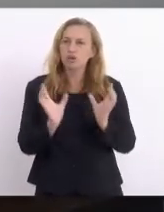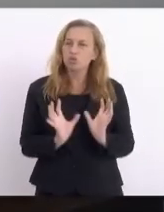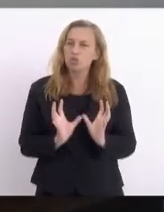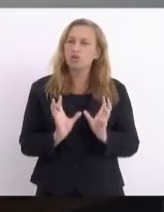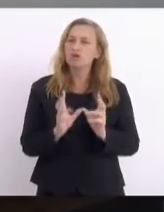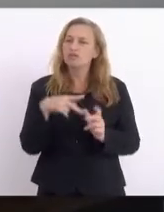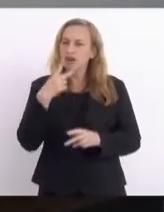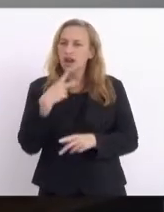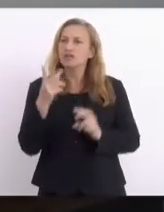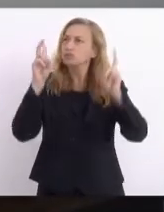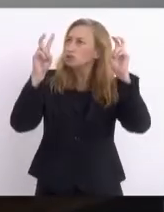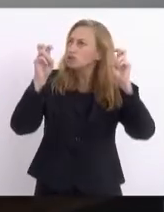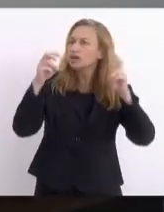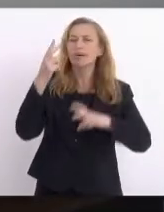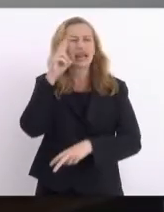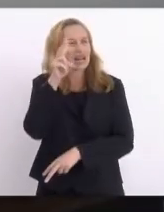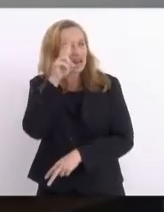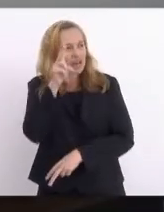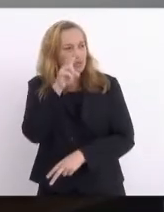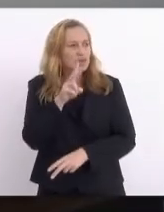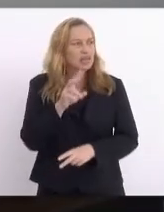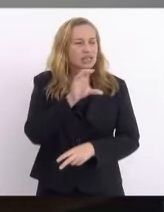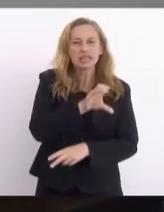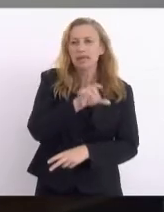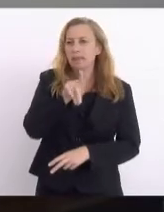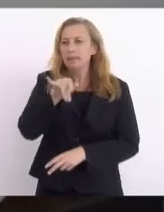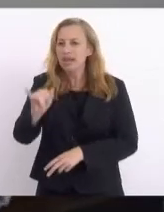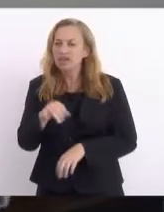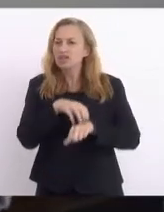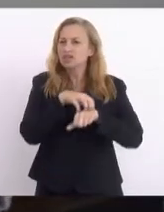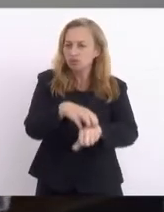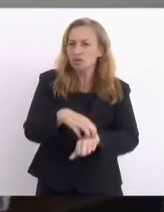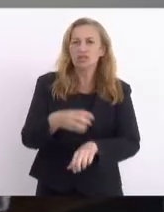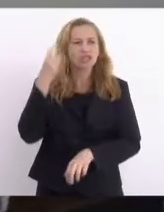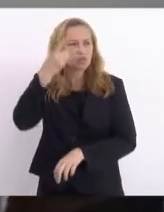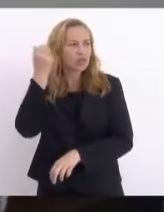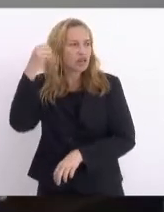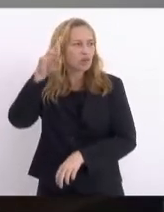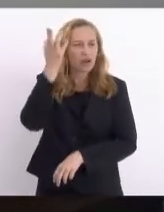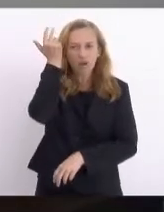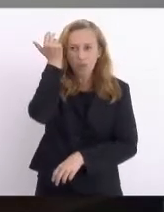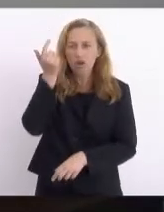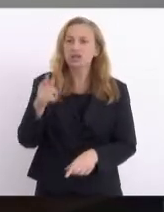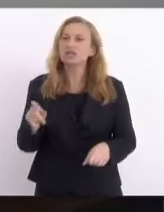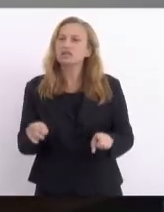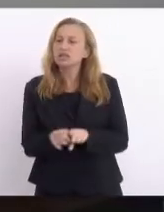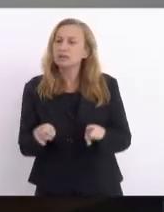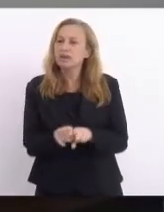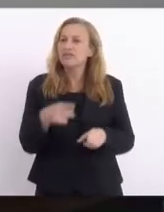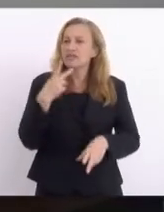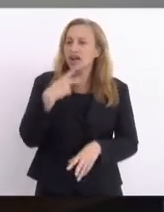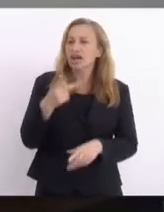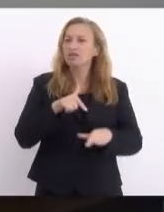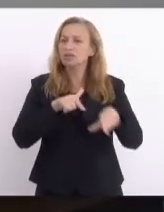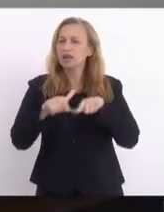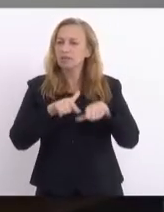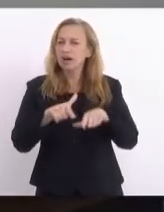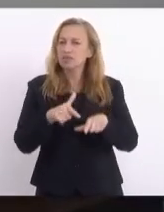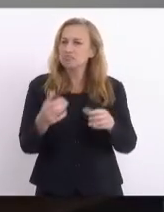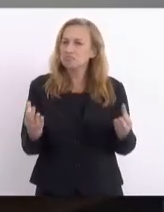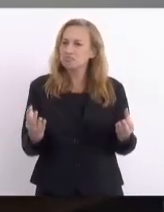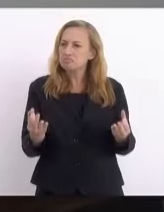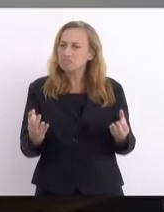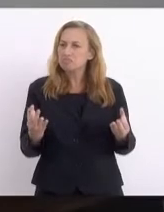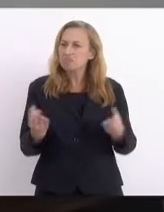o tema. Me lembro da CPI dos Transportes, presidida pelo deputado Eliomar Coelho, e ressaltar também um trabalho muito bem feito